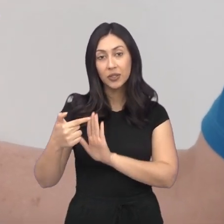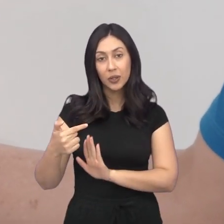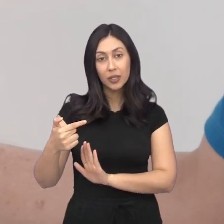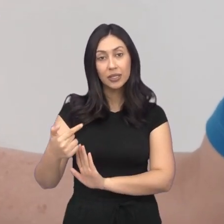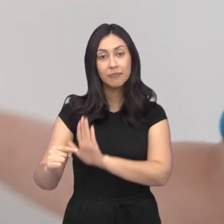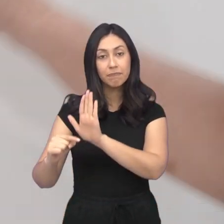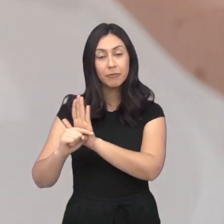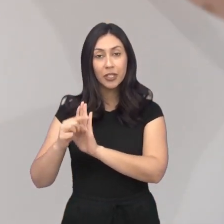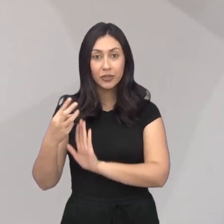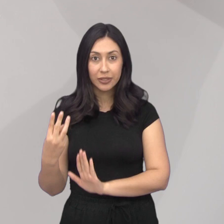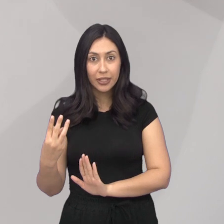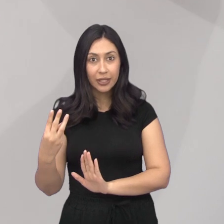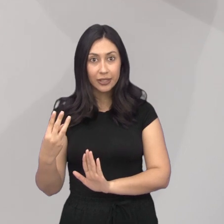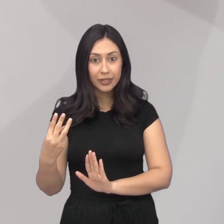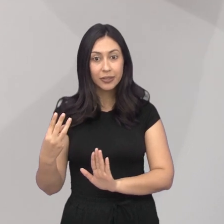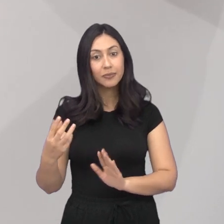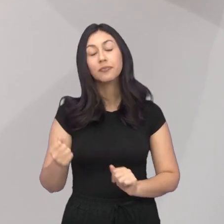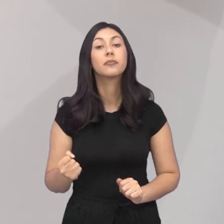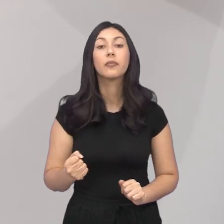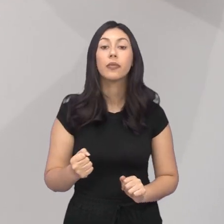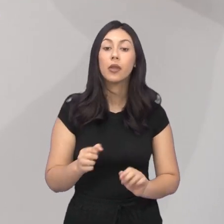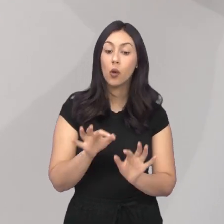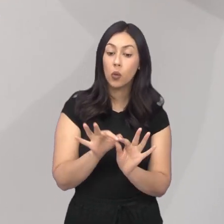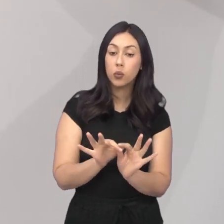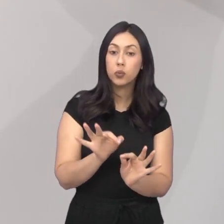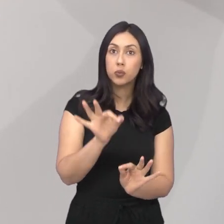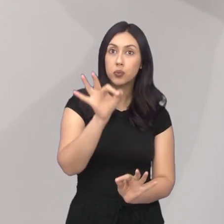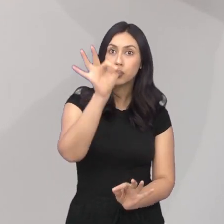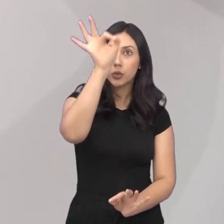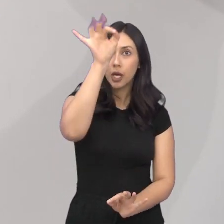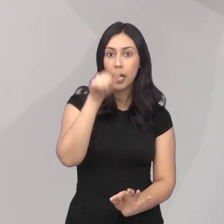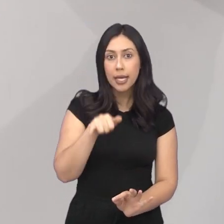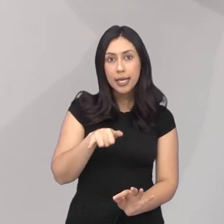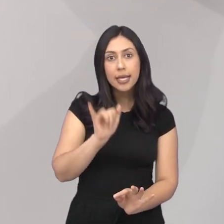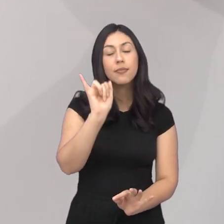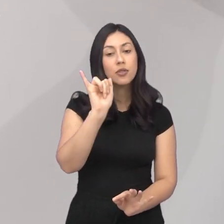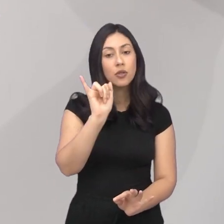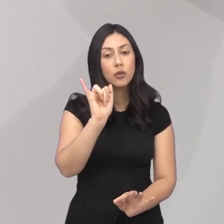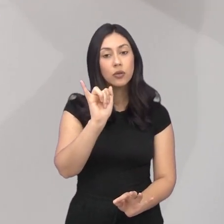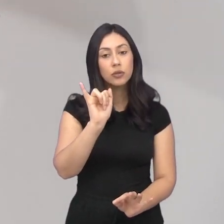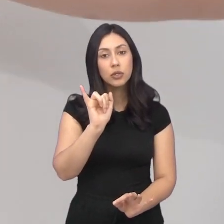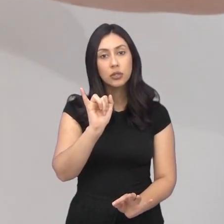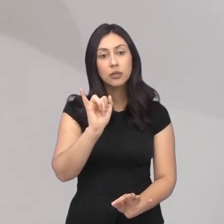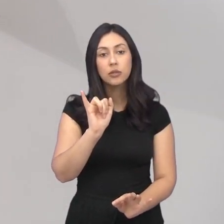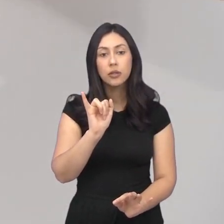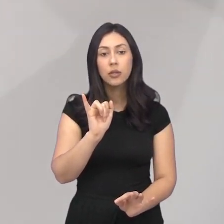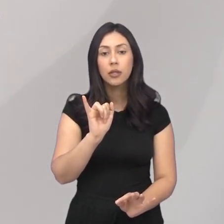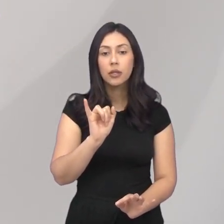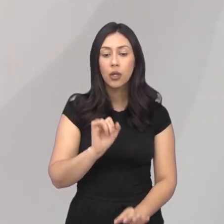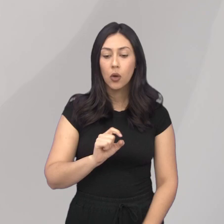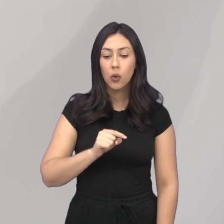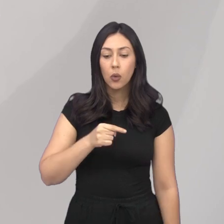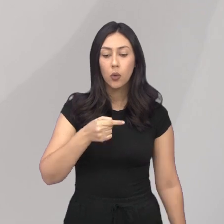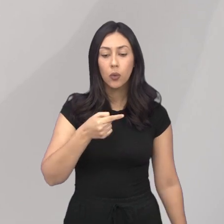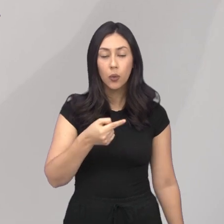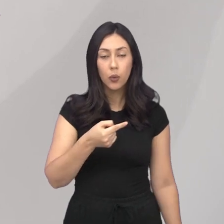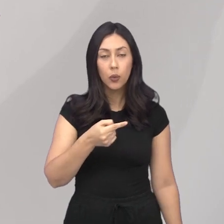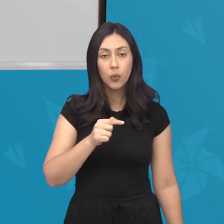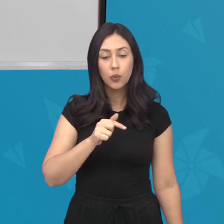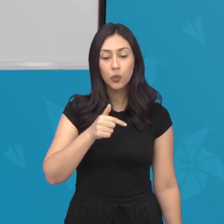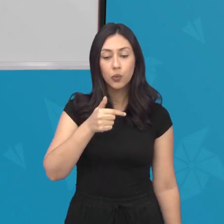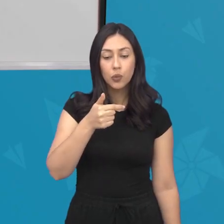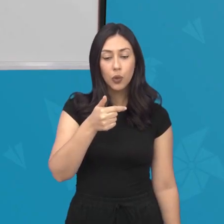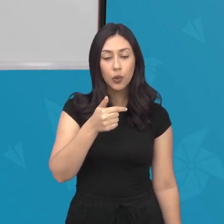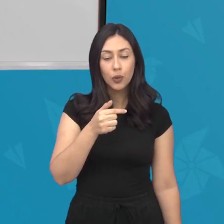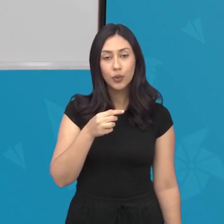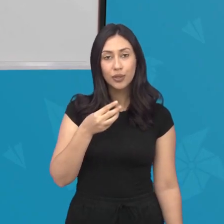3. E aqui vai ser 1, 2, 3. A gente tem que ir até o 9, né?